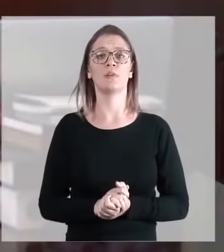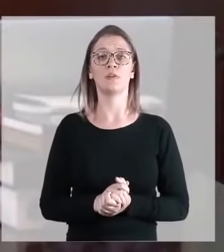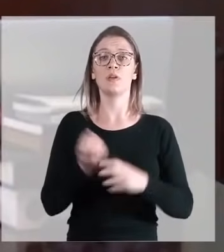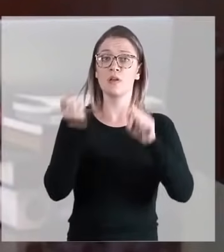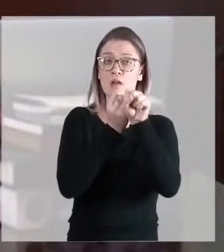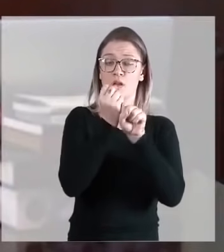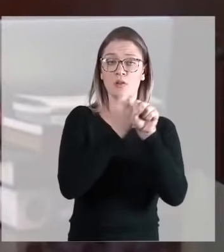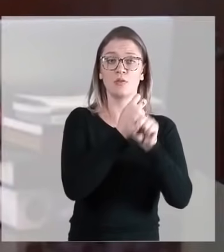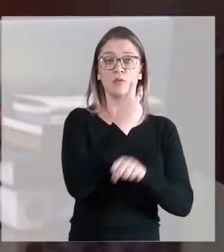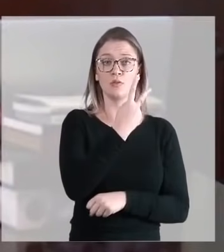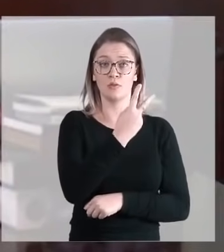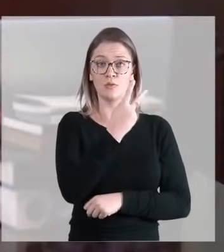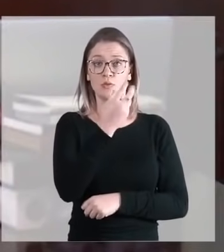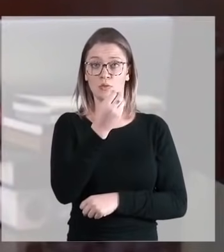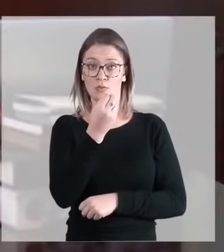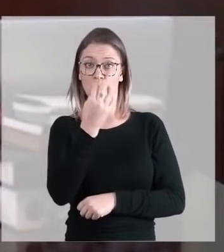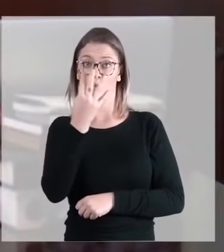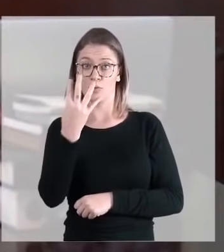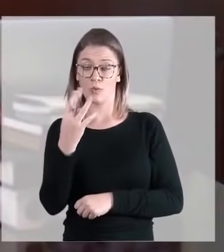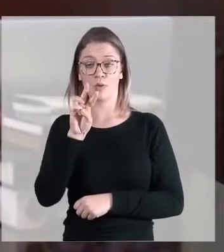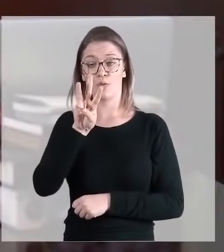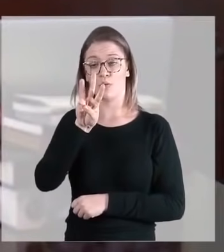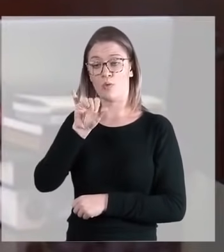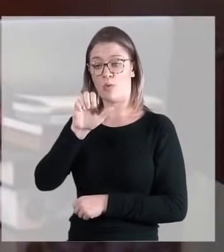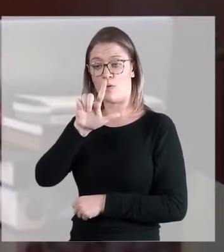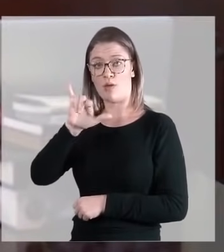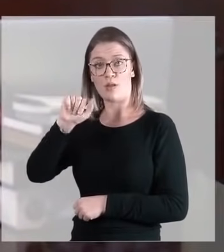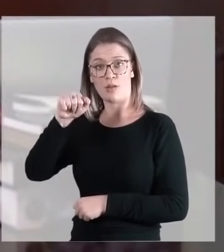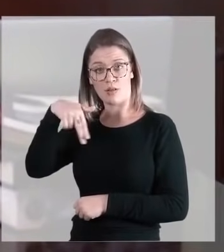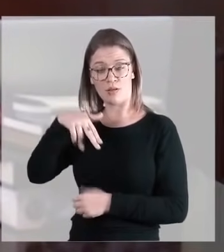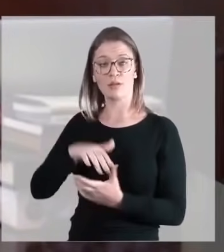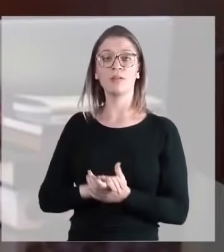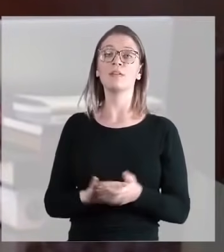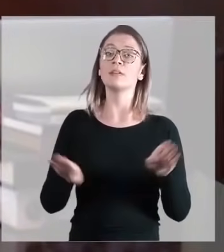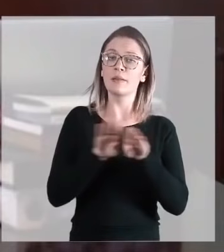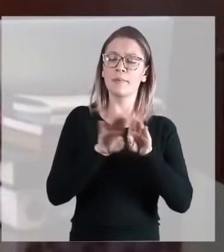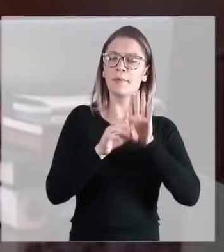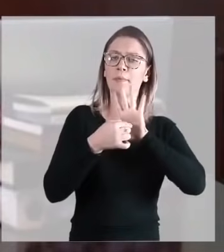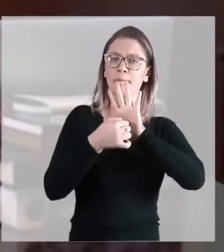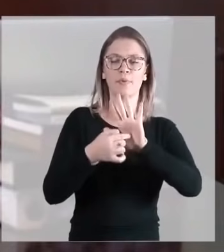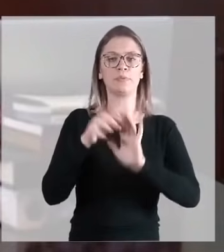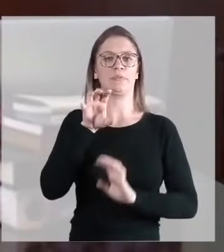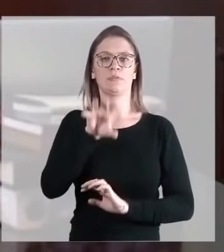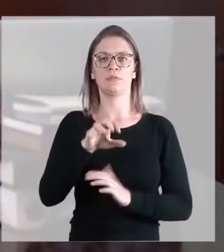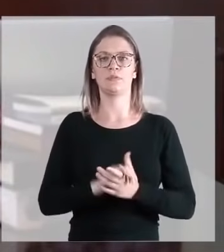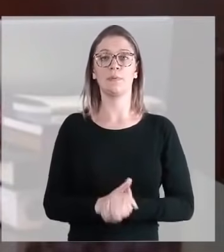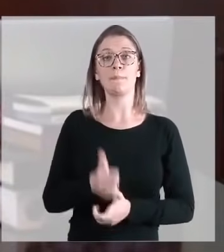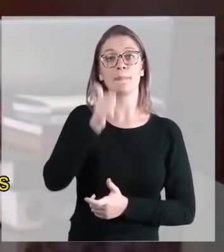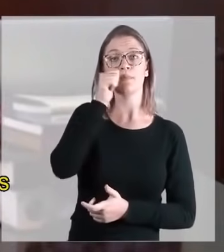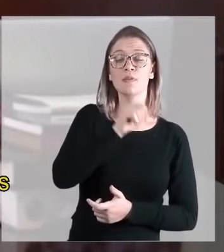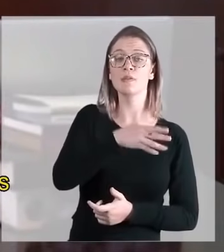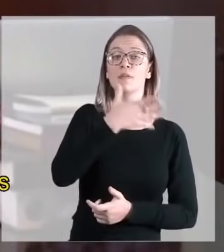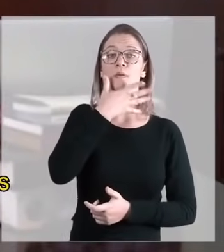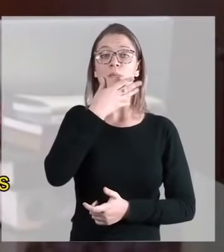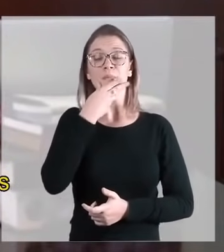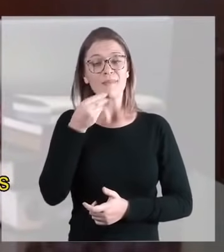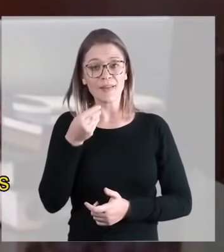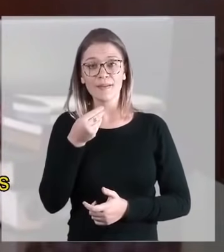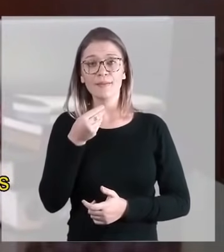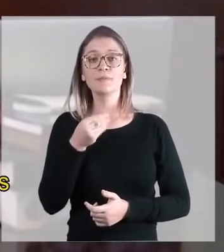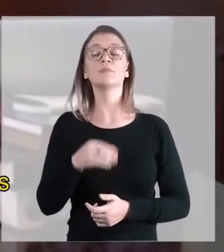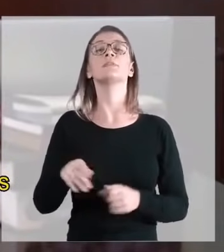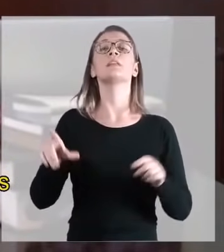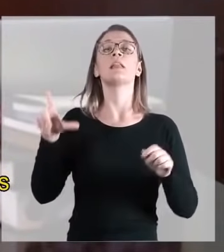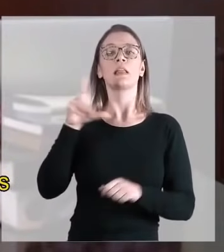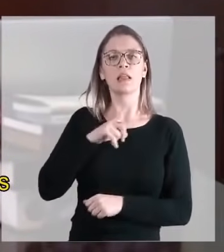dessa, de 2004, do Dr. William Heiner, também têm demonstrado algo nesse sentido. Meninos e